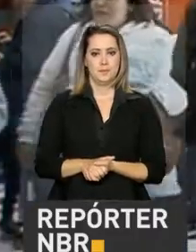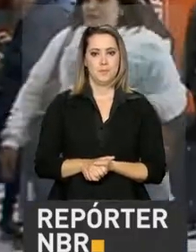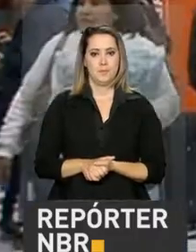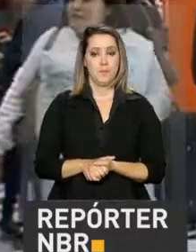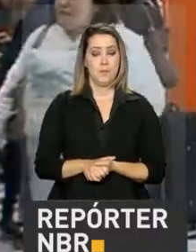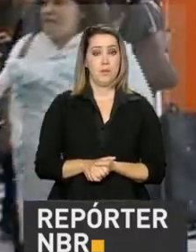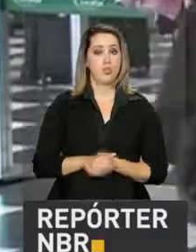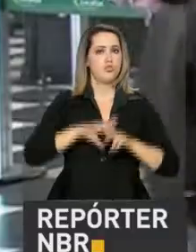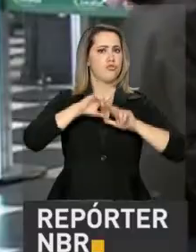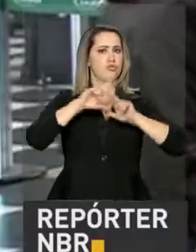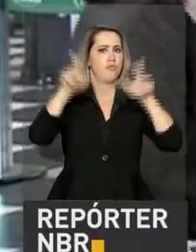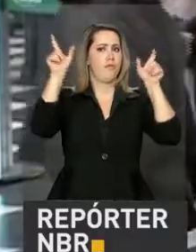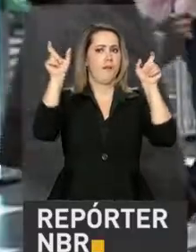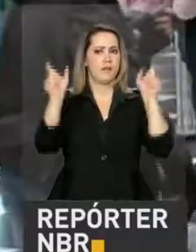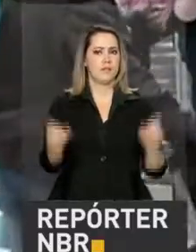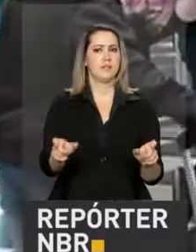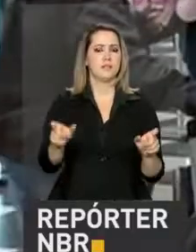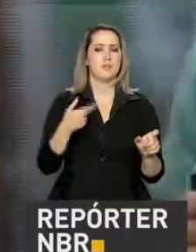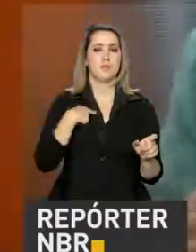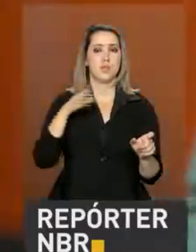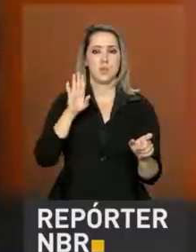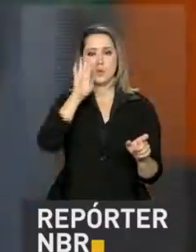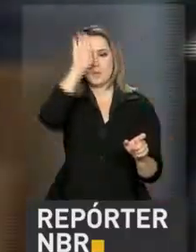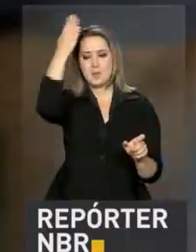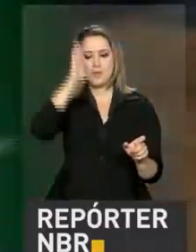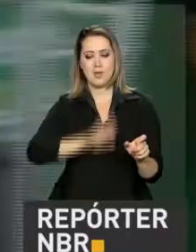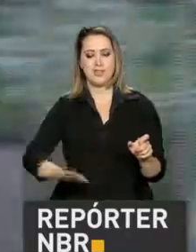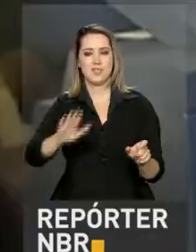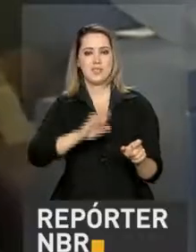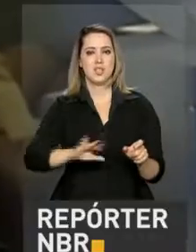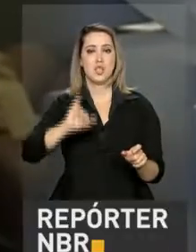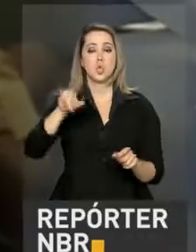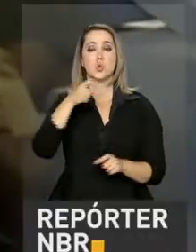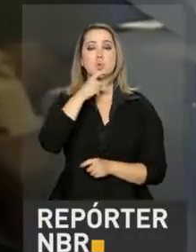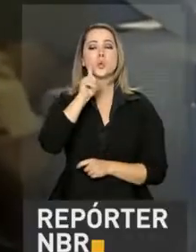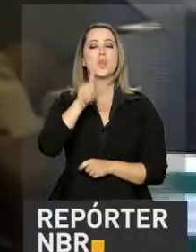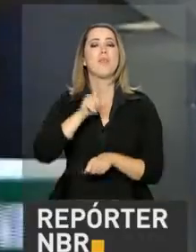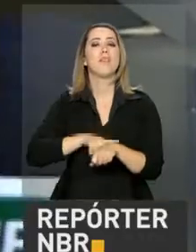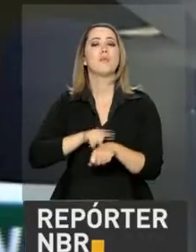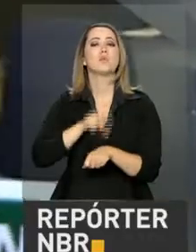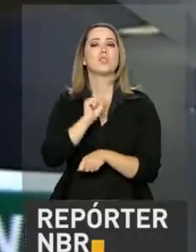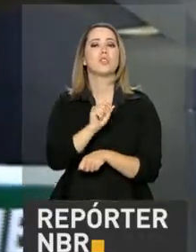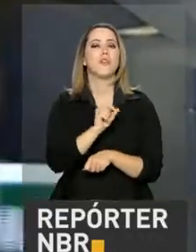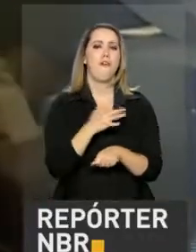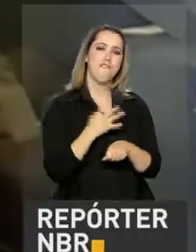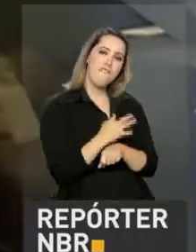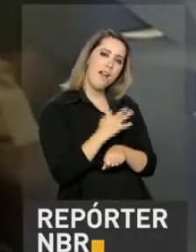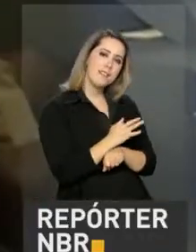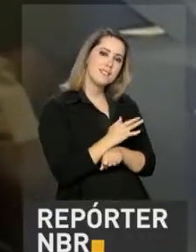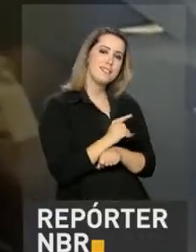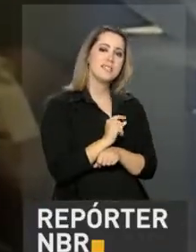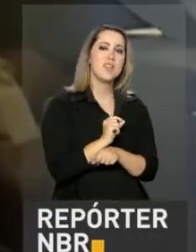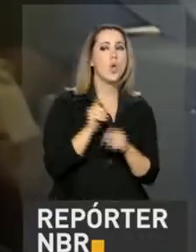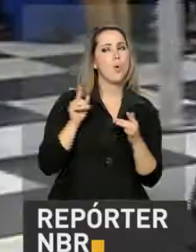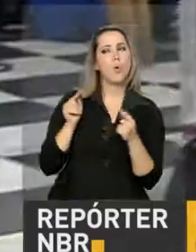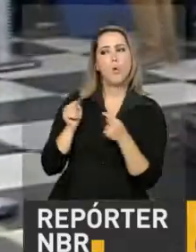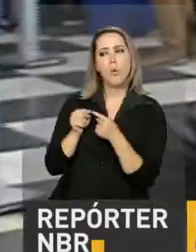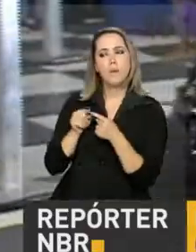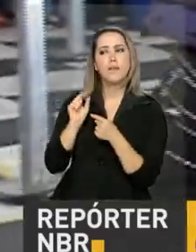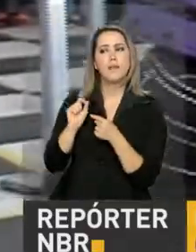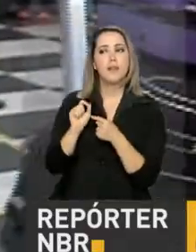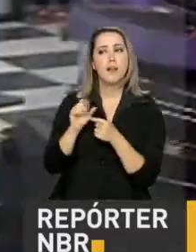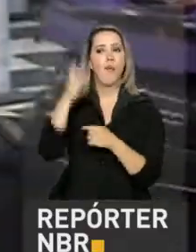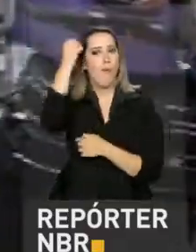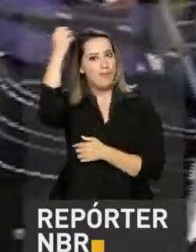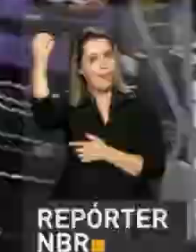Para muitos brasileiros, principalmente as crianças, julho é tempo de... Férias. E férias combina... Viagem. E